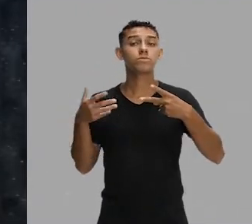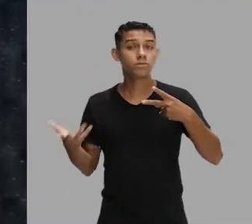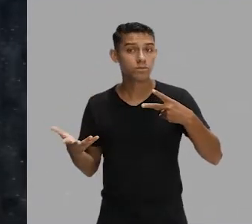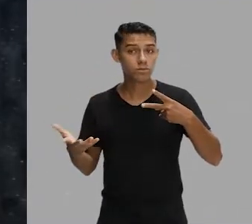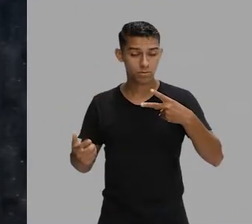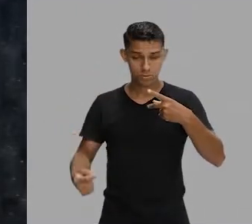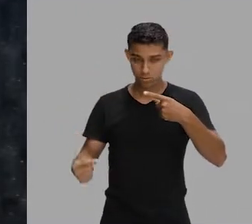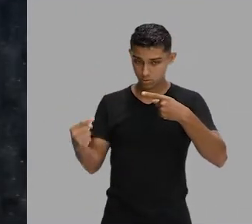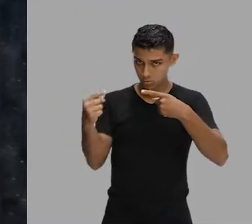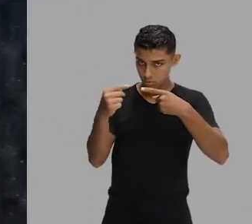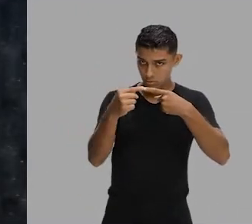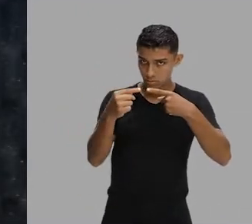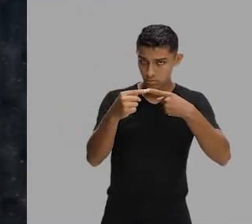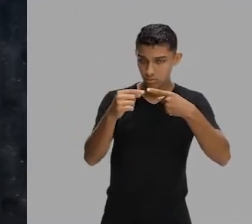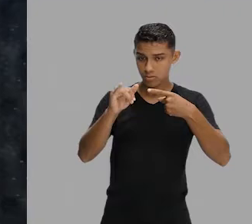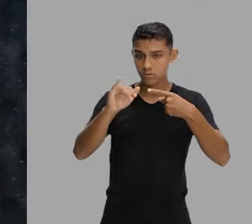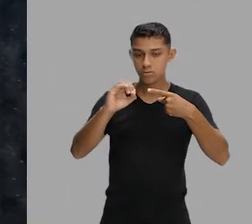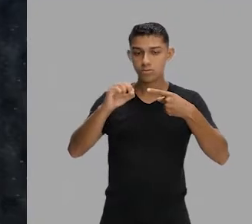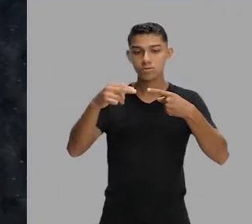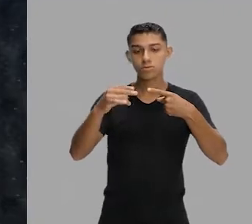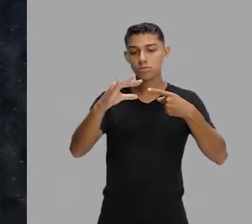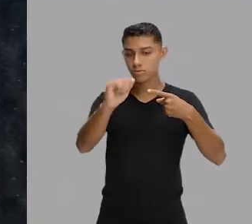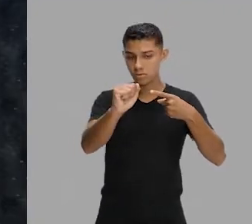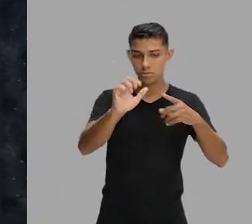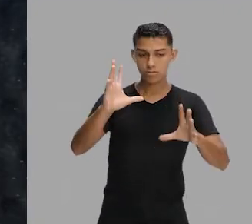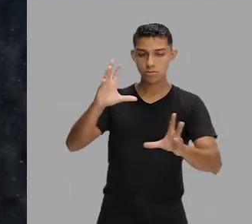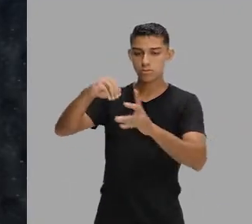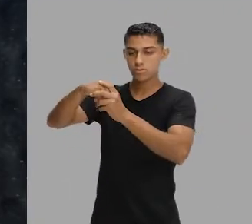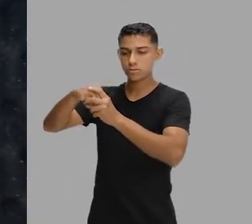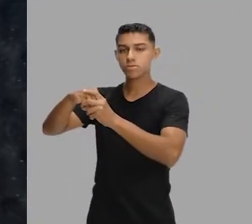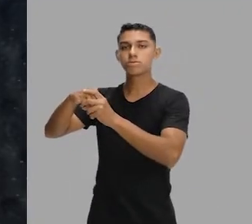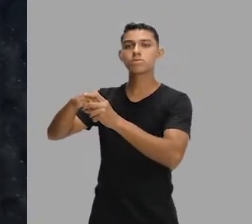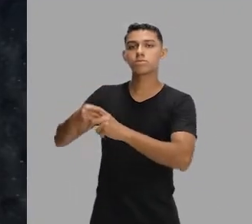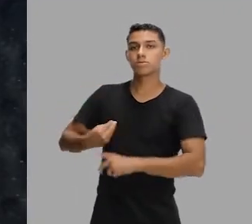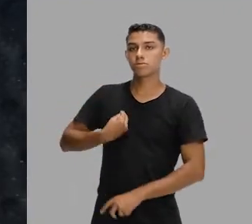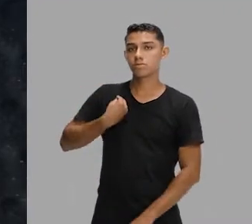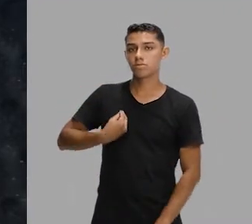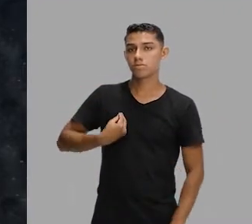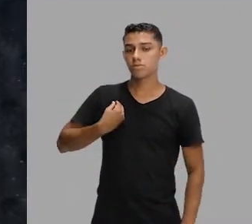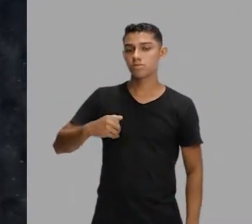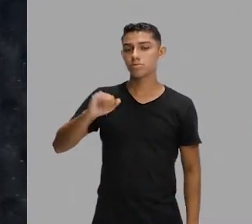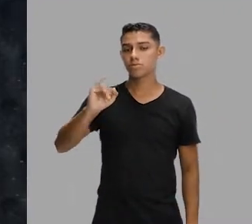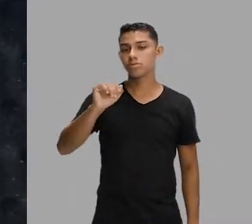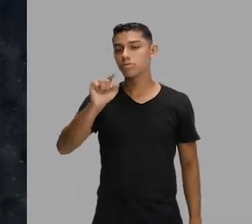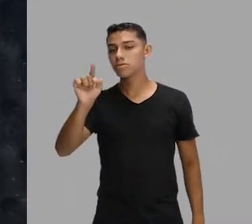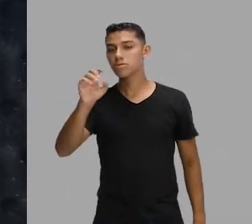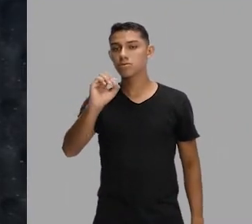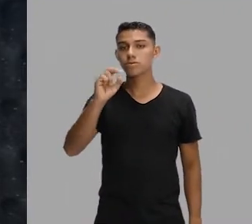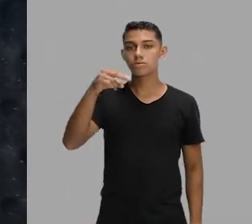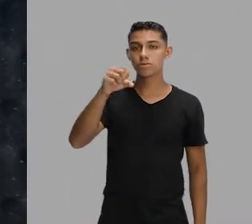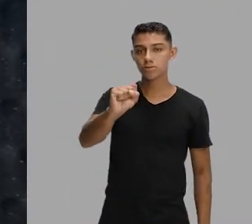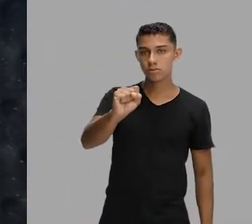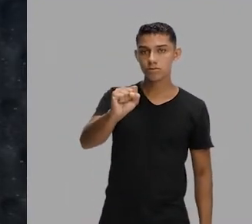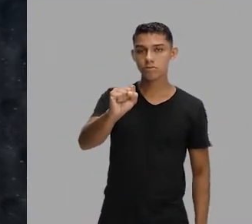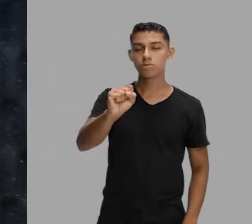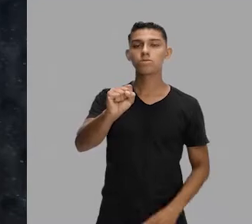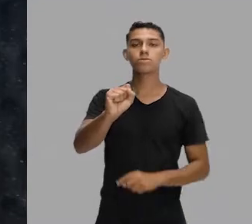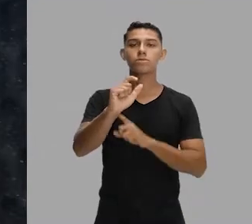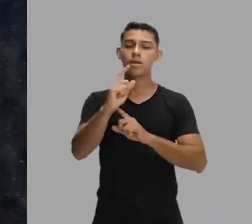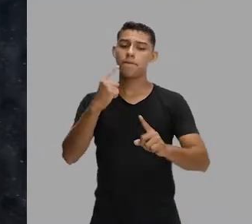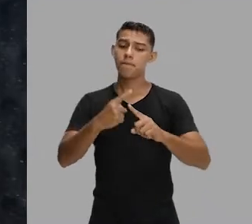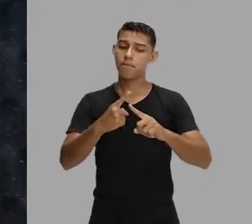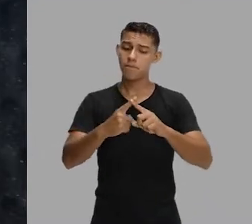o estabelecimento de íons. Por quê? Porque um átomo da ligação tem a tendência